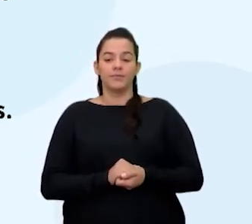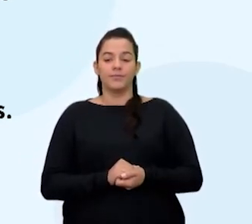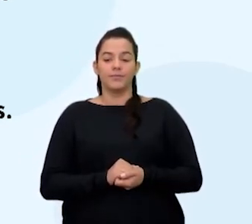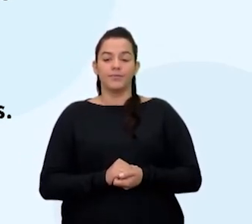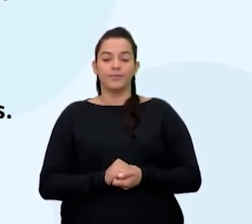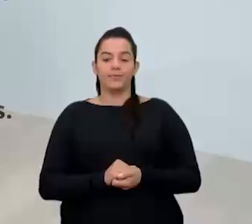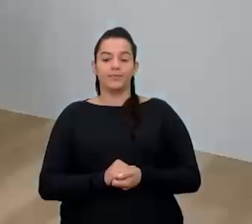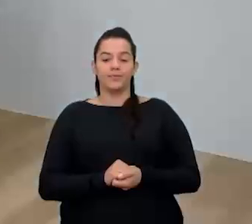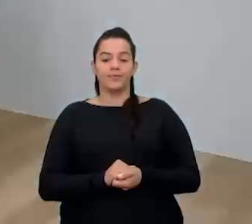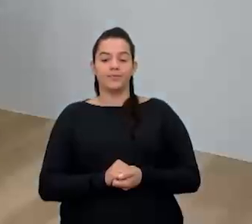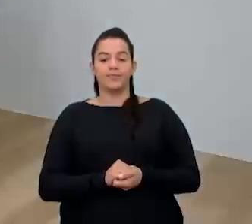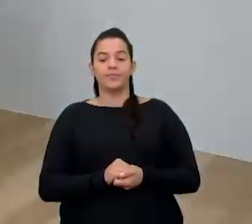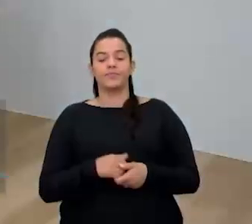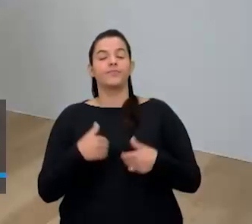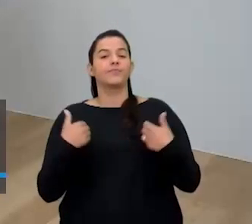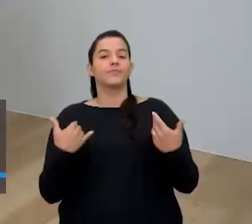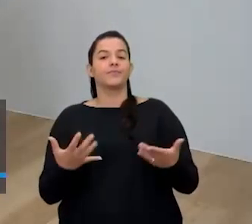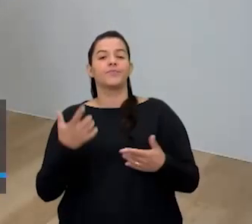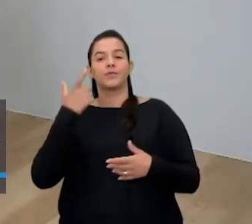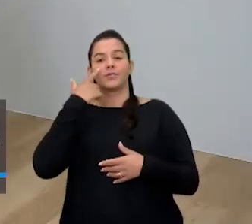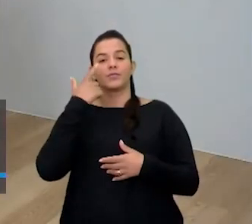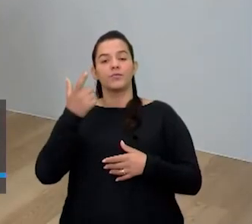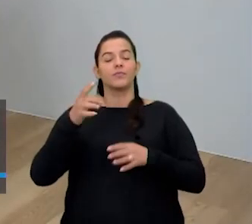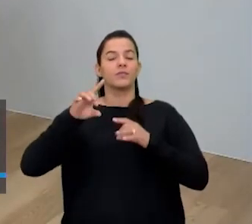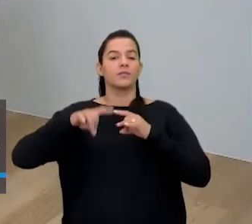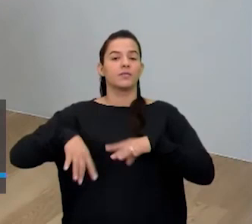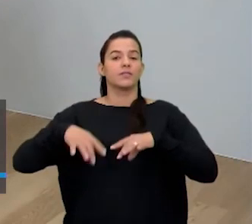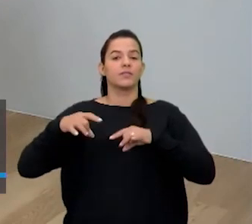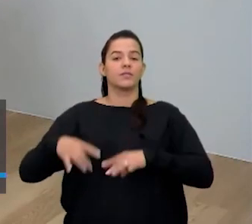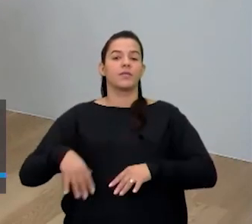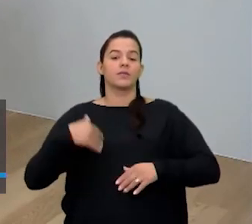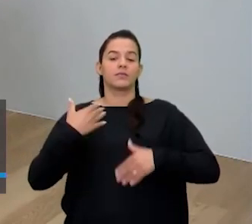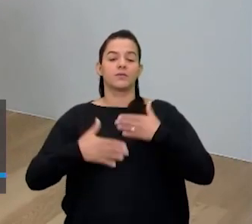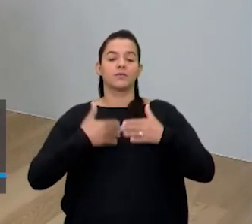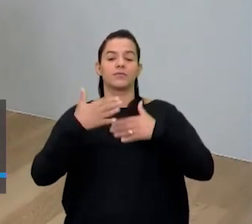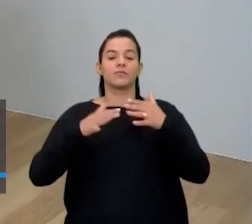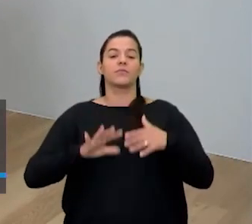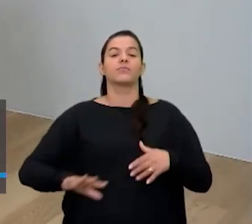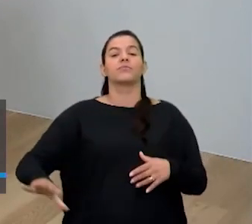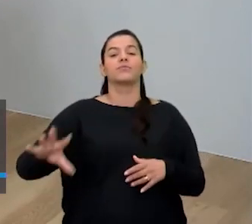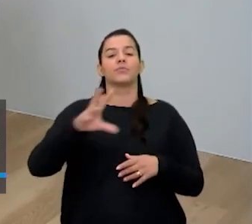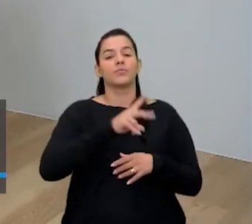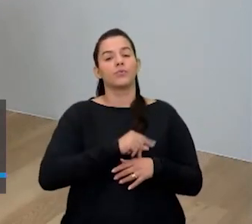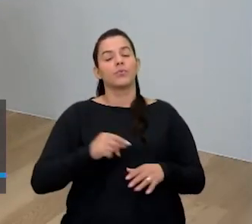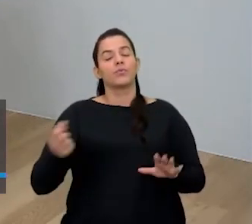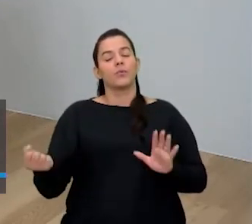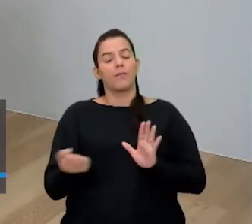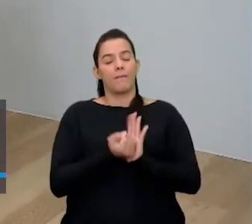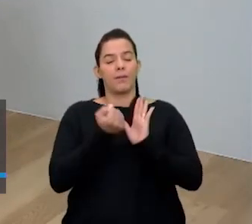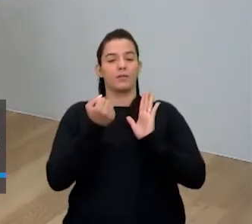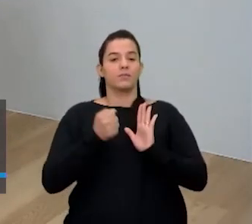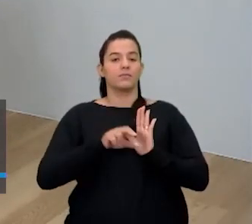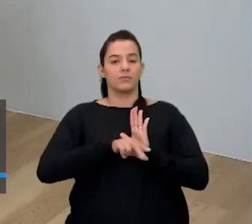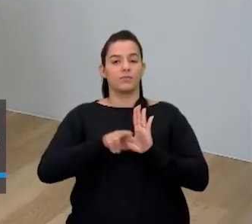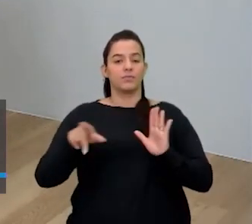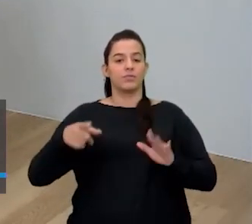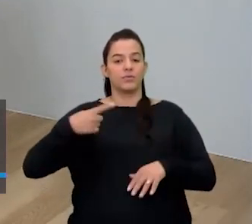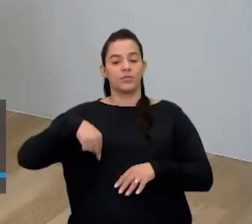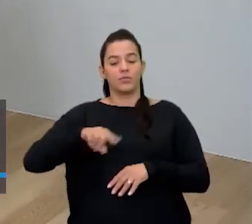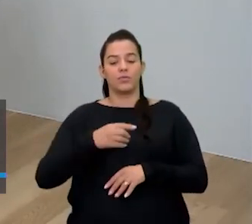a gente vai ler tecnicamente a construção do nosso patrimônio